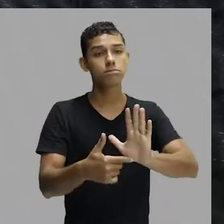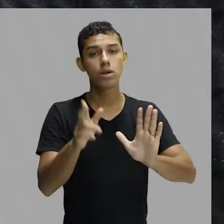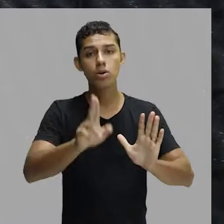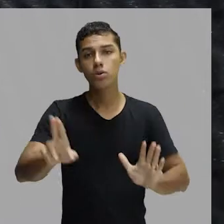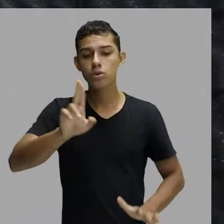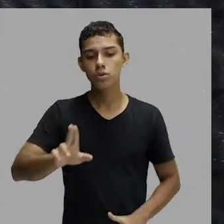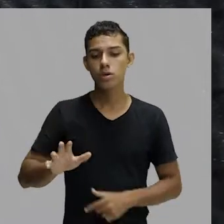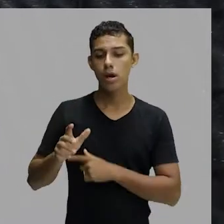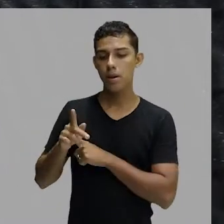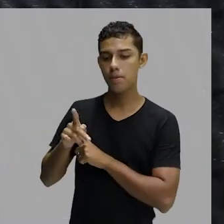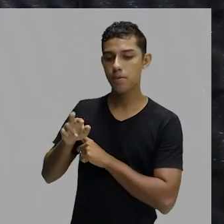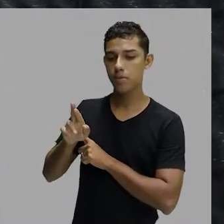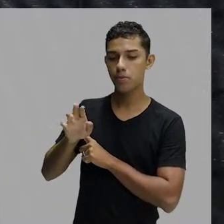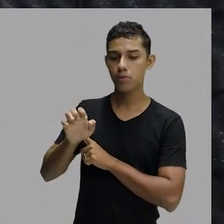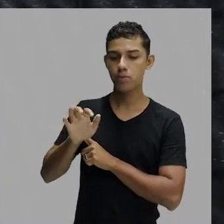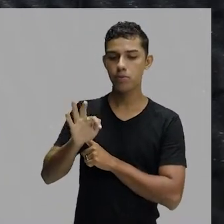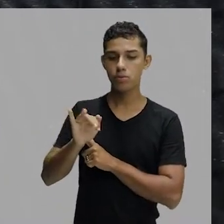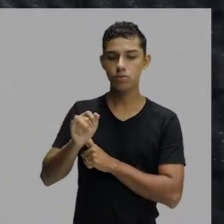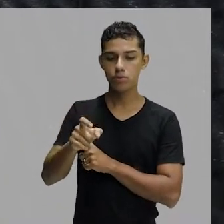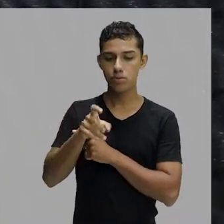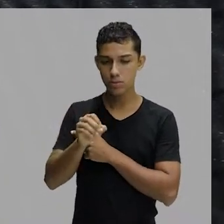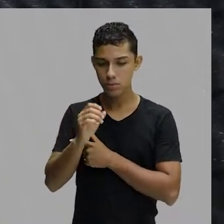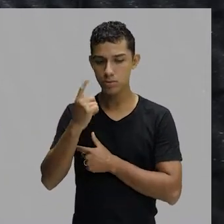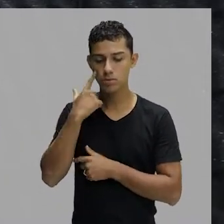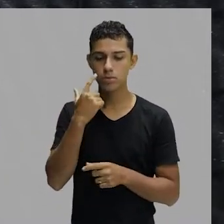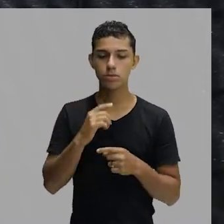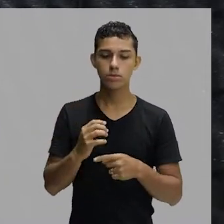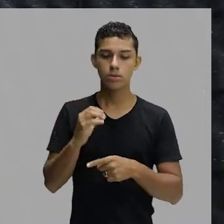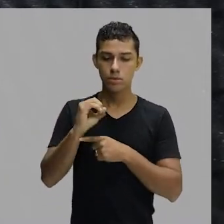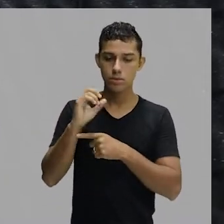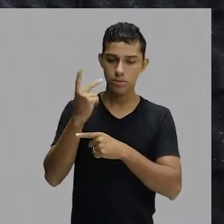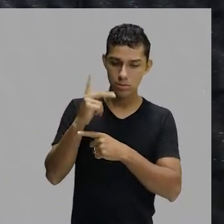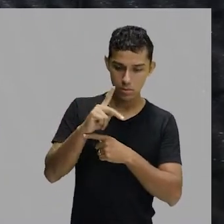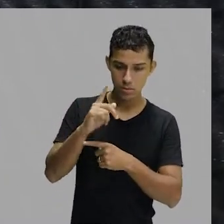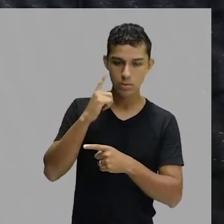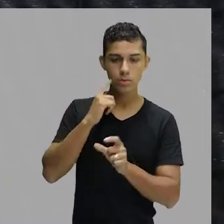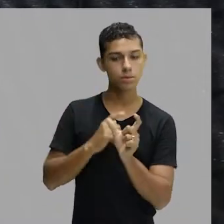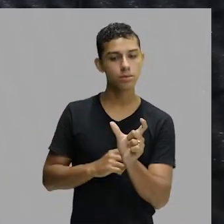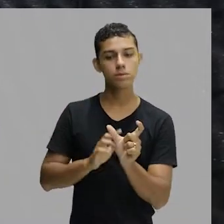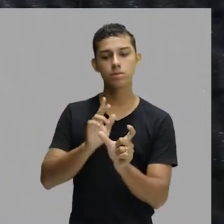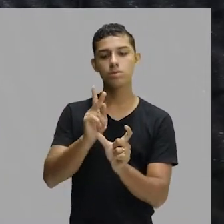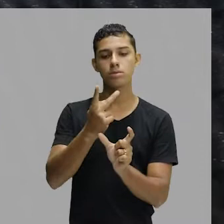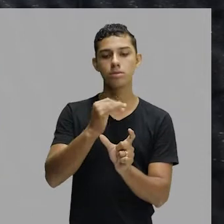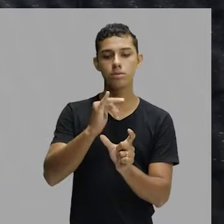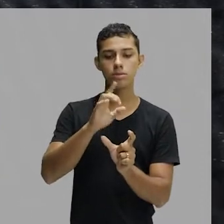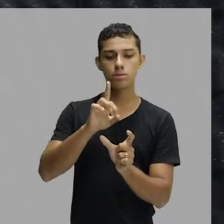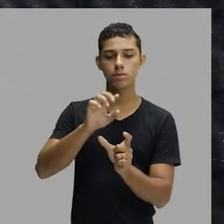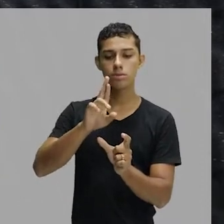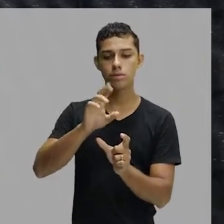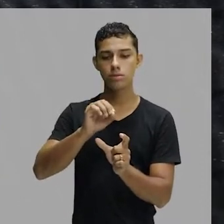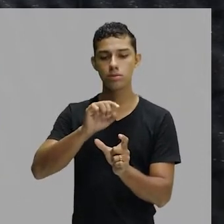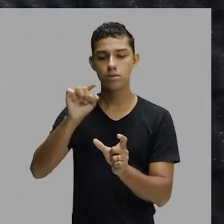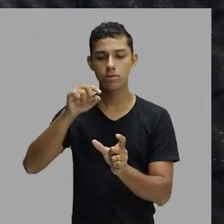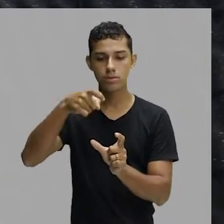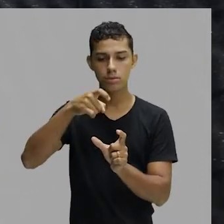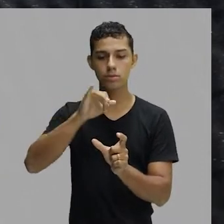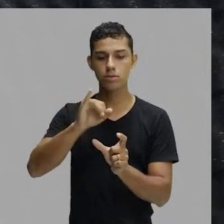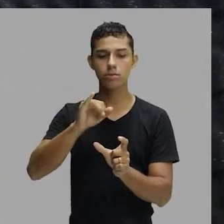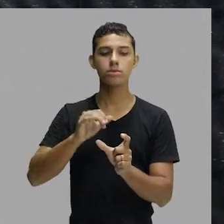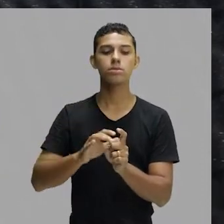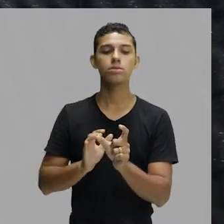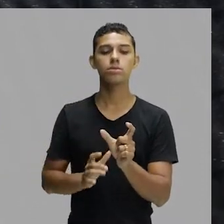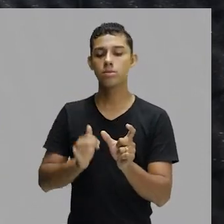o prefixo hidroxi antes do benzeno, hidroxibenzeno, beleza? Existindo